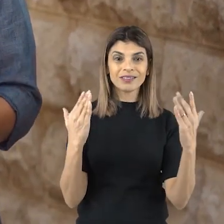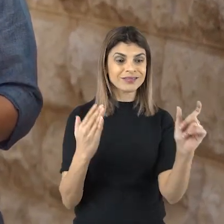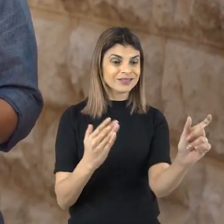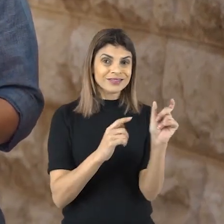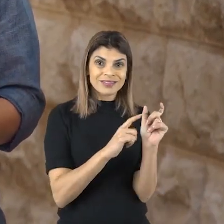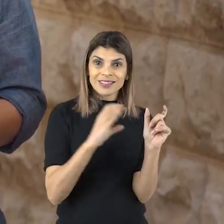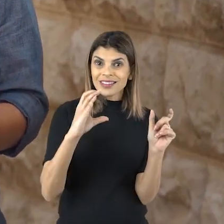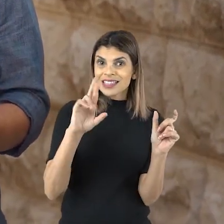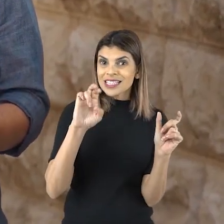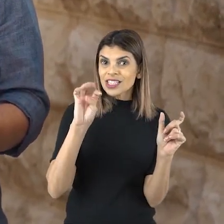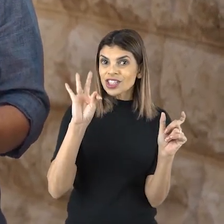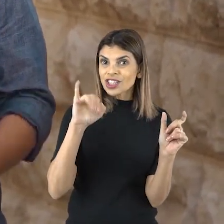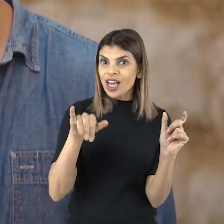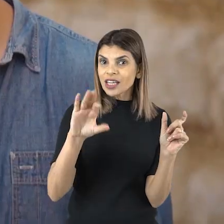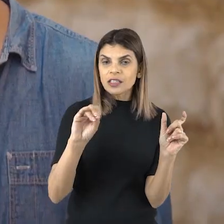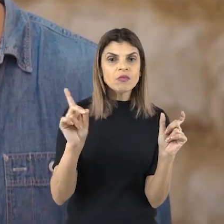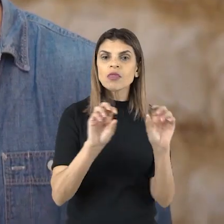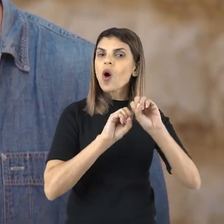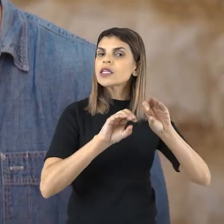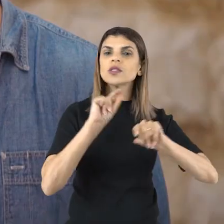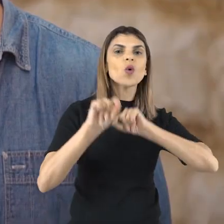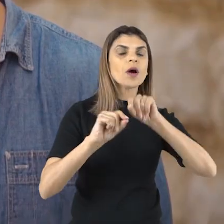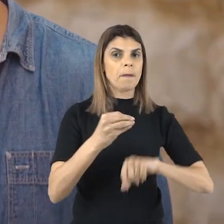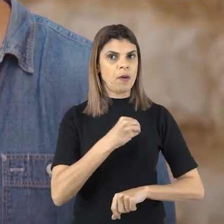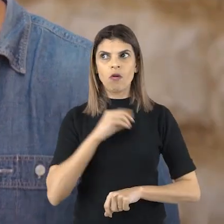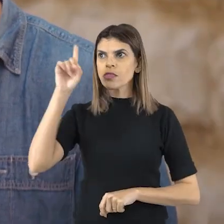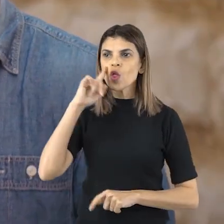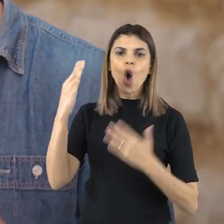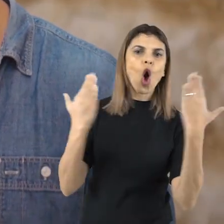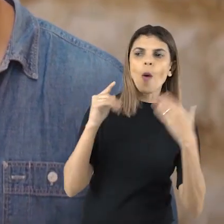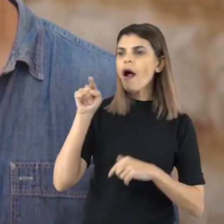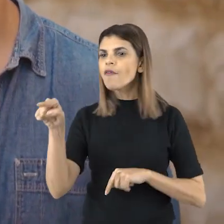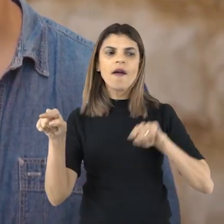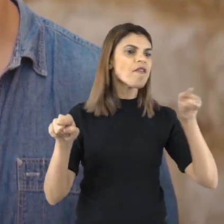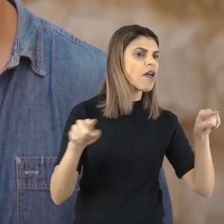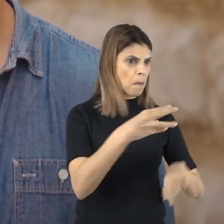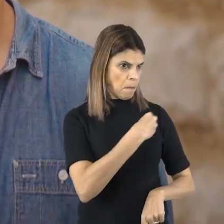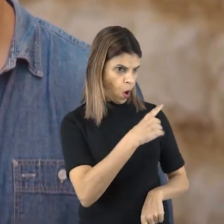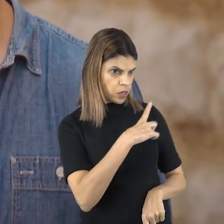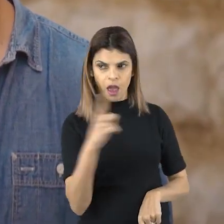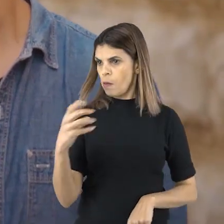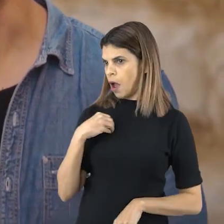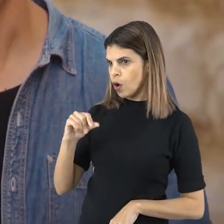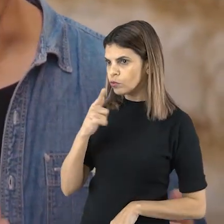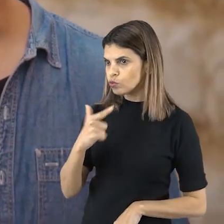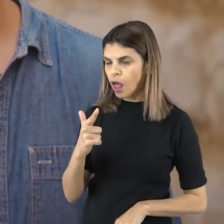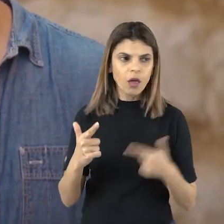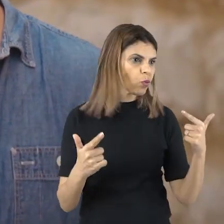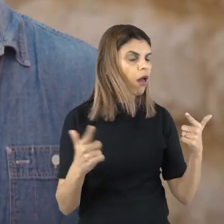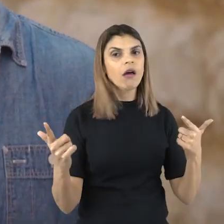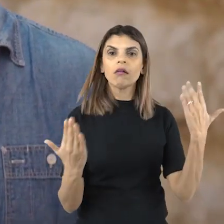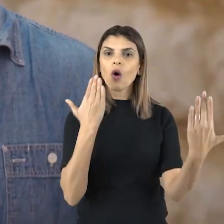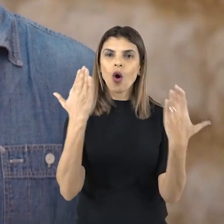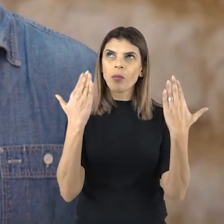que o cristianismo não ensina isso sobre o pecado. Deus não compartilha a nossa classificação. Ele não compara um com o outro para ver se somos pecadores ou não. Comparados ao padrão